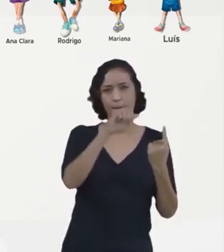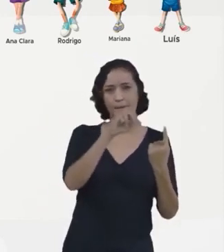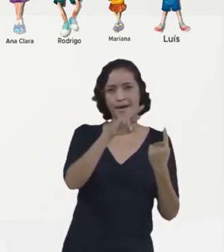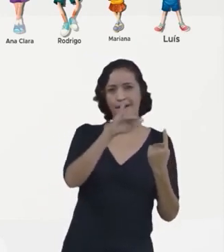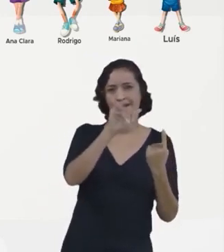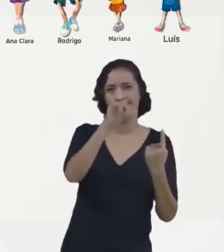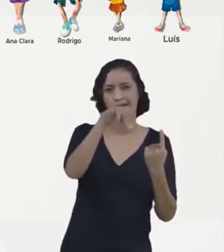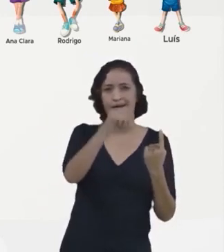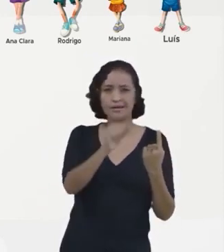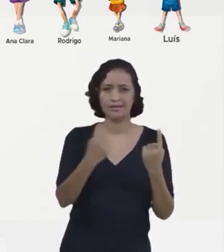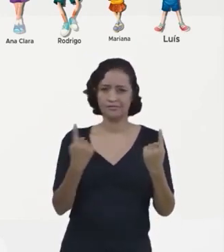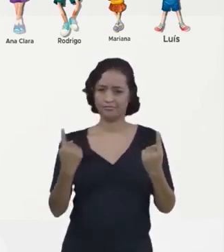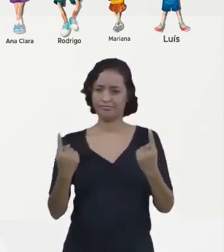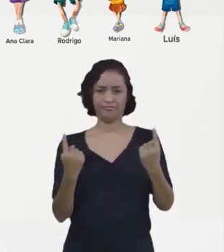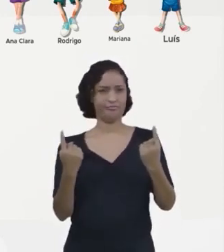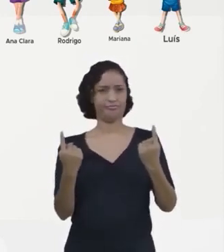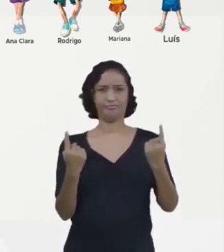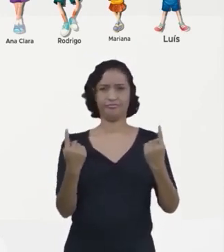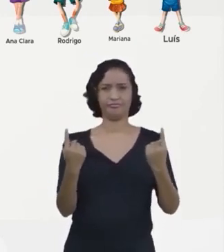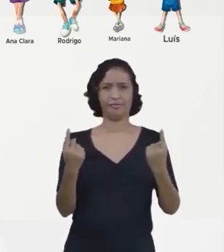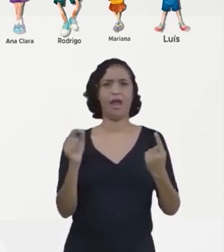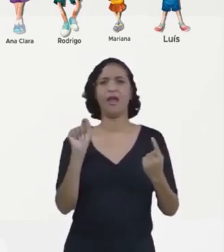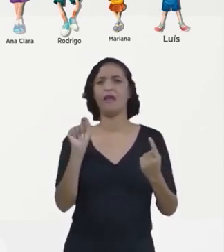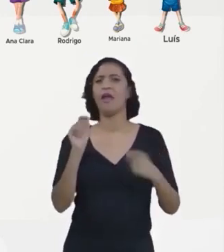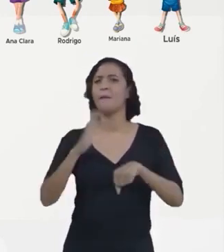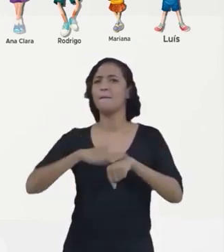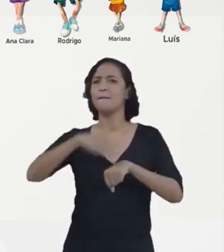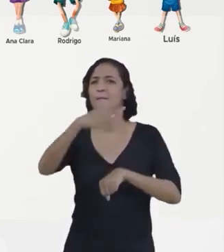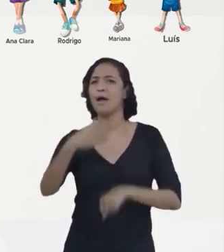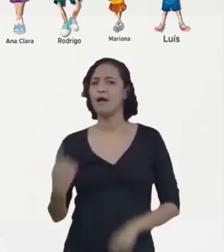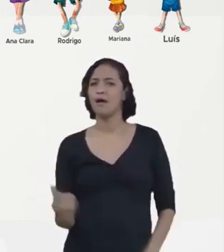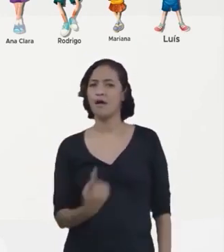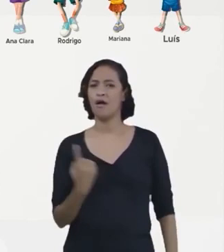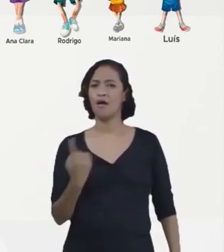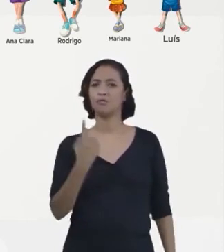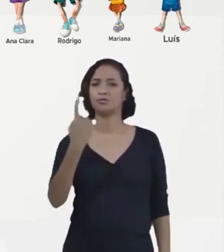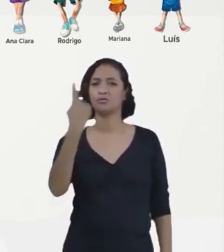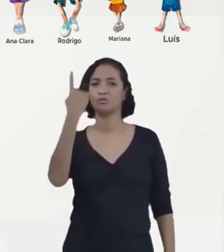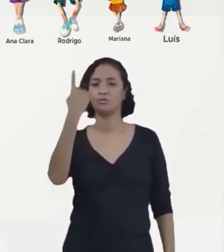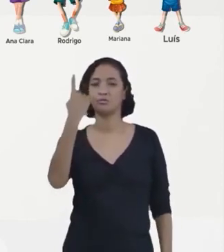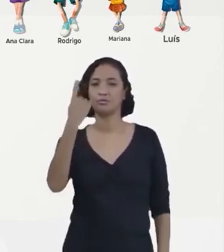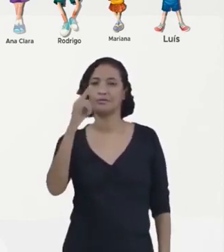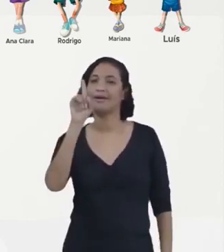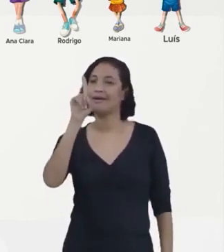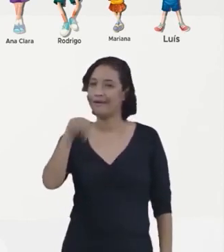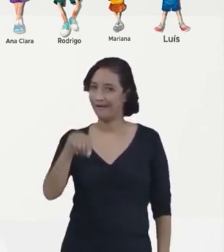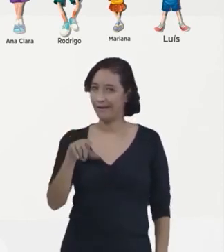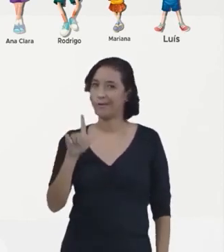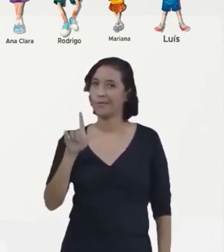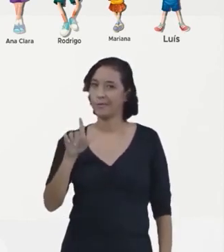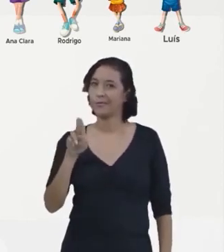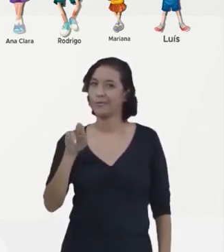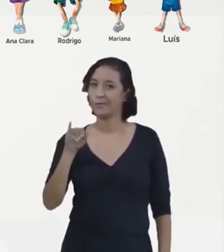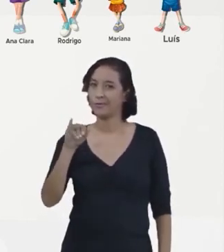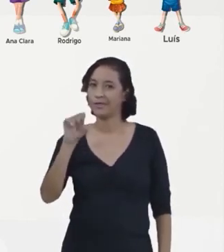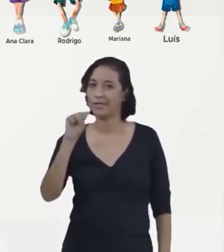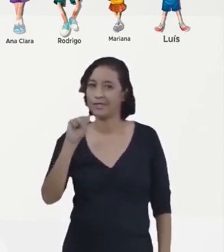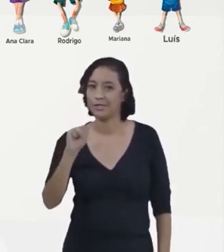estão ali na ponta, né? Luiz e Mariana. Quem é o mais alto? O Luiz.